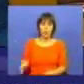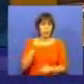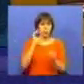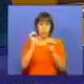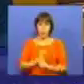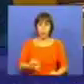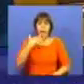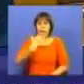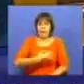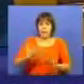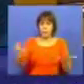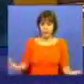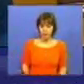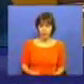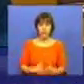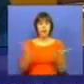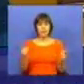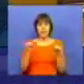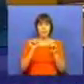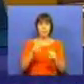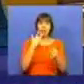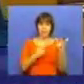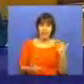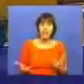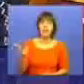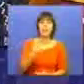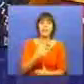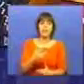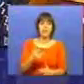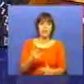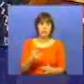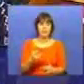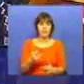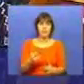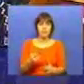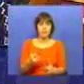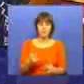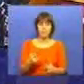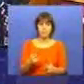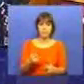pois, nenhuma credibilidade. E perante a crítica,